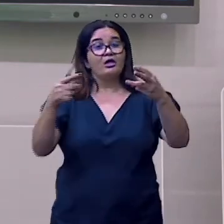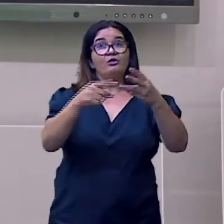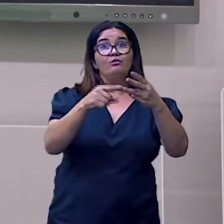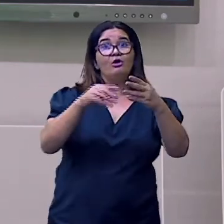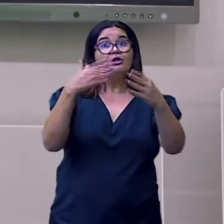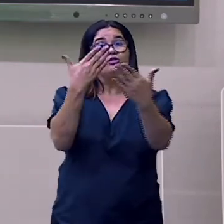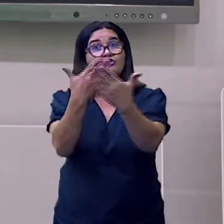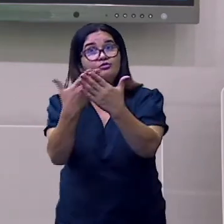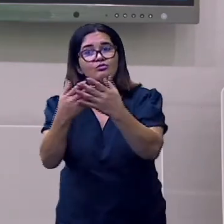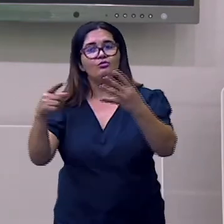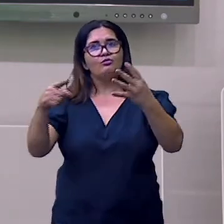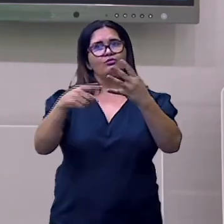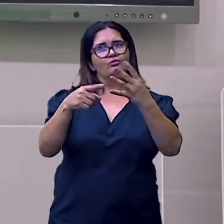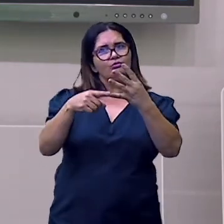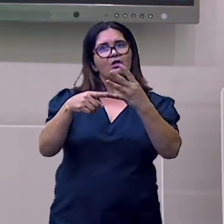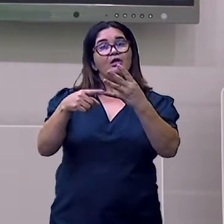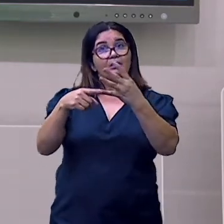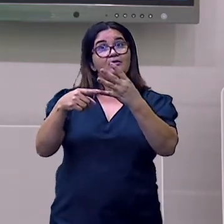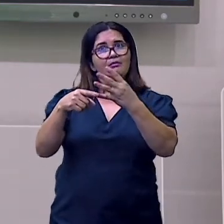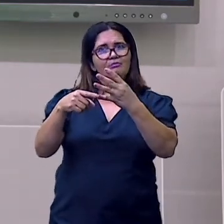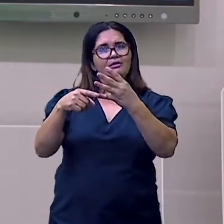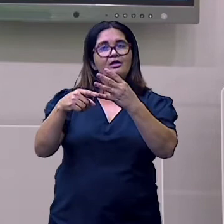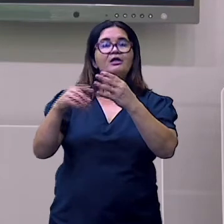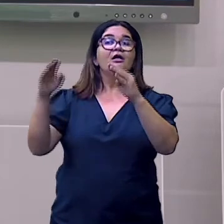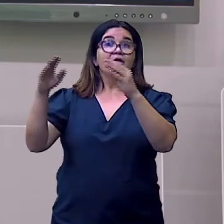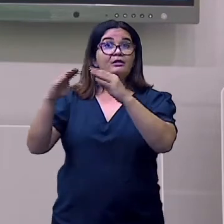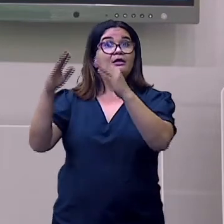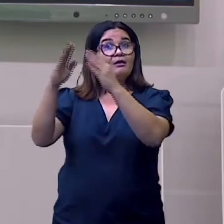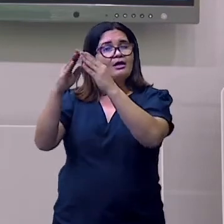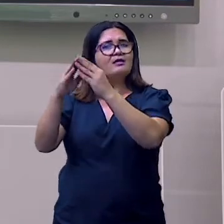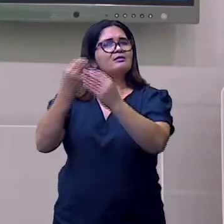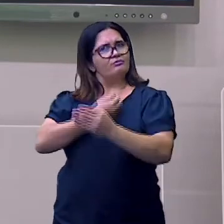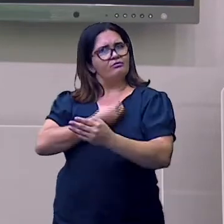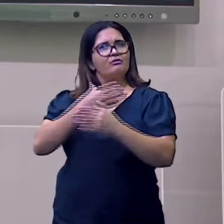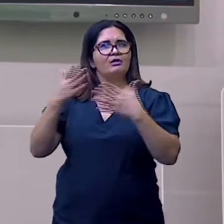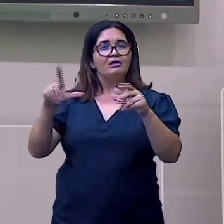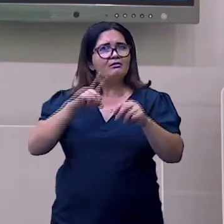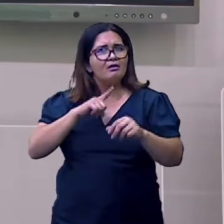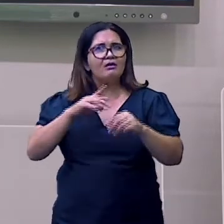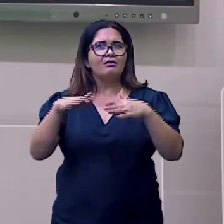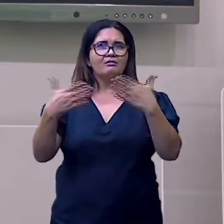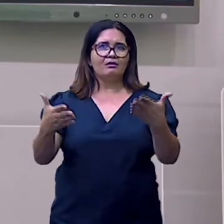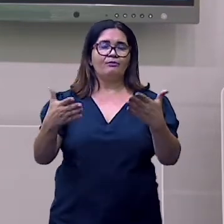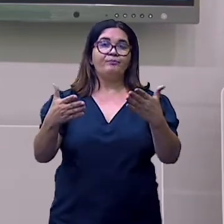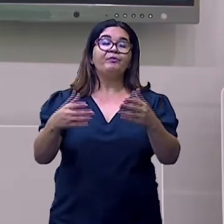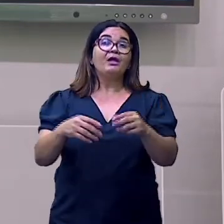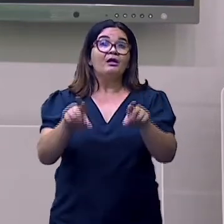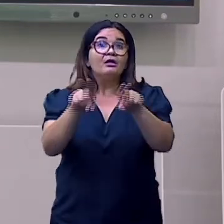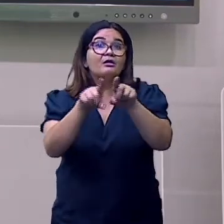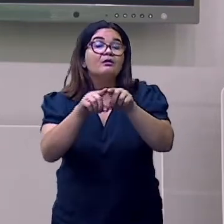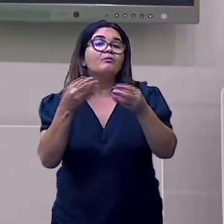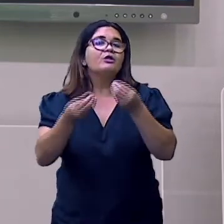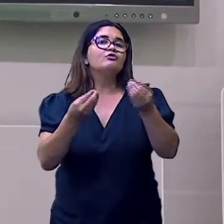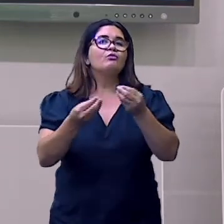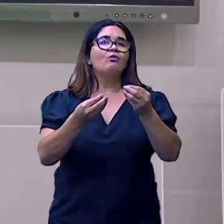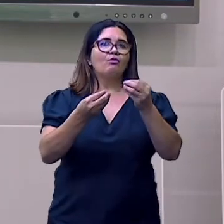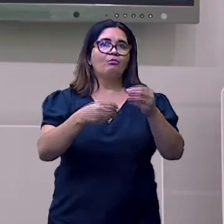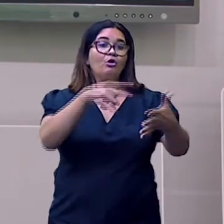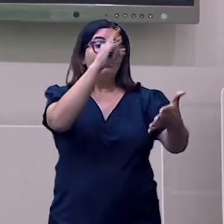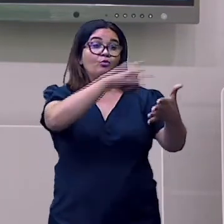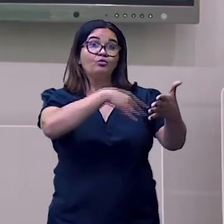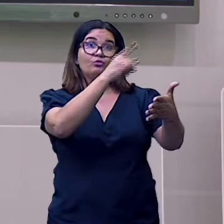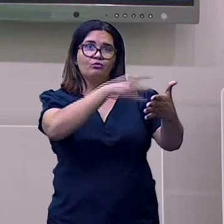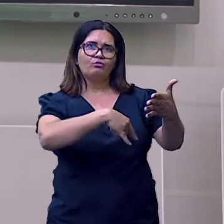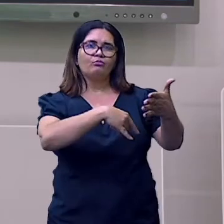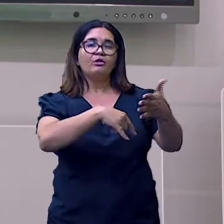4º artigo o seguinte: é dever da família, da comunidade, da sociedade em geral